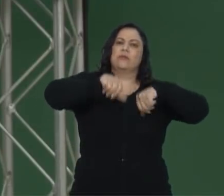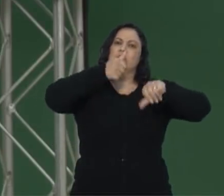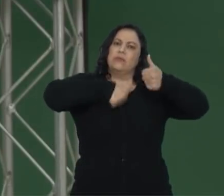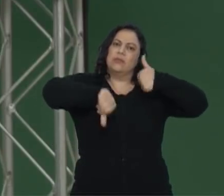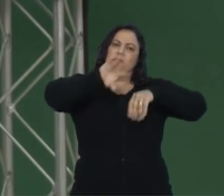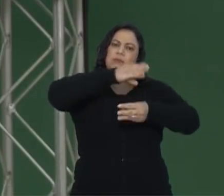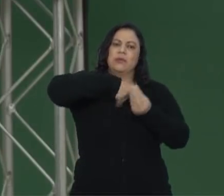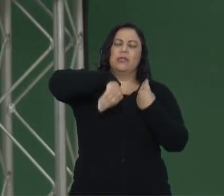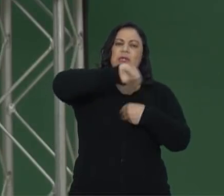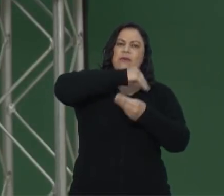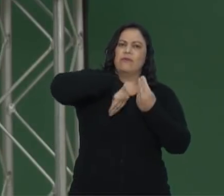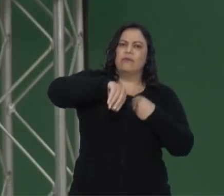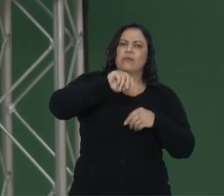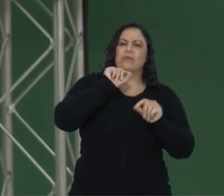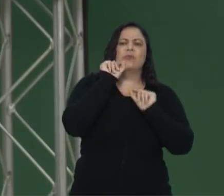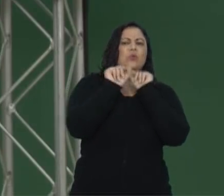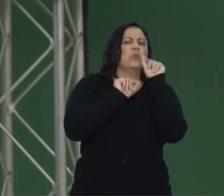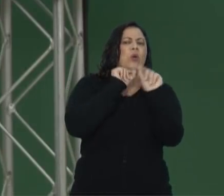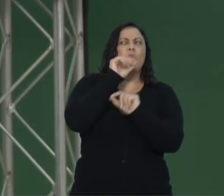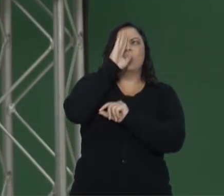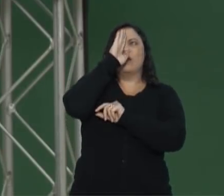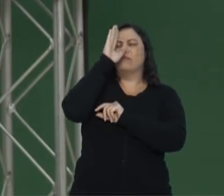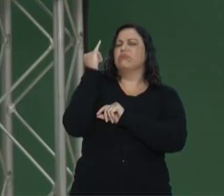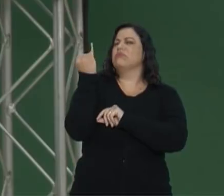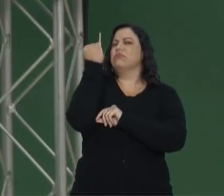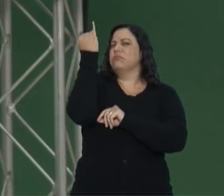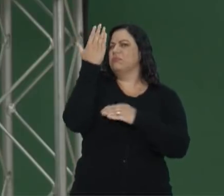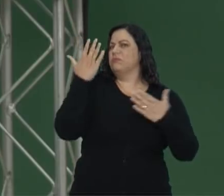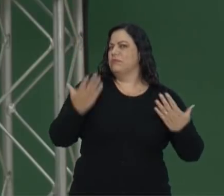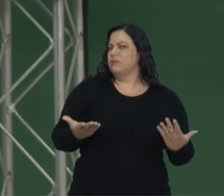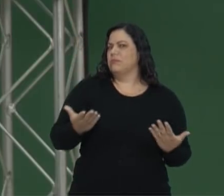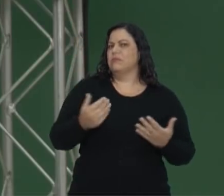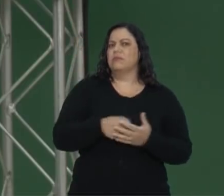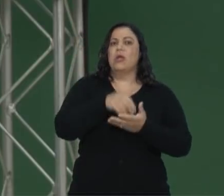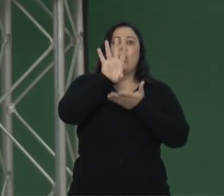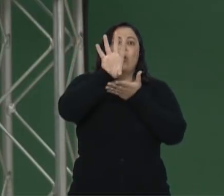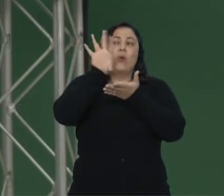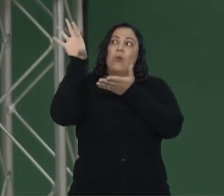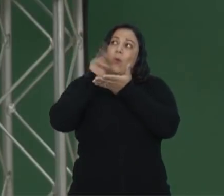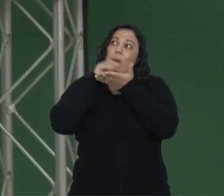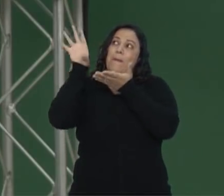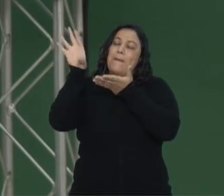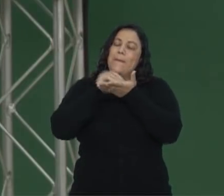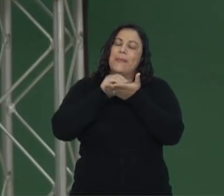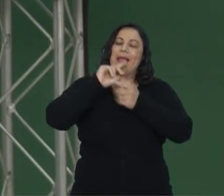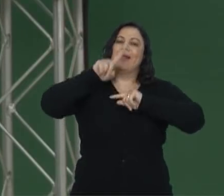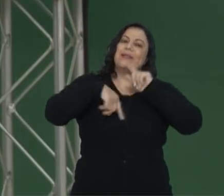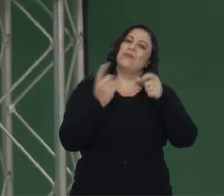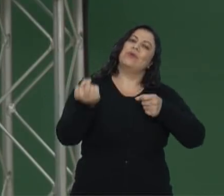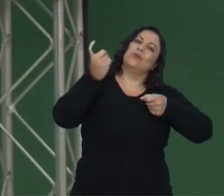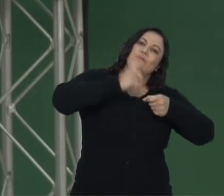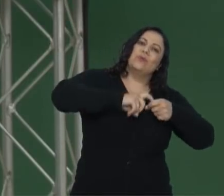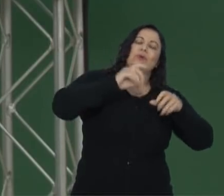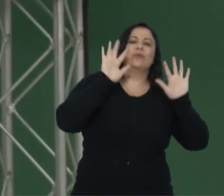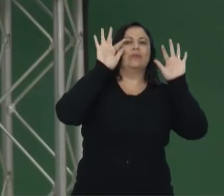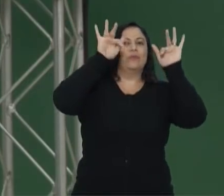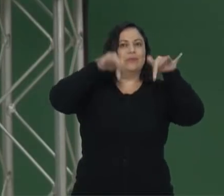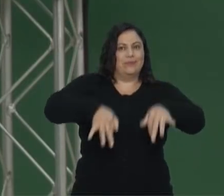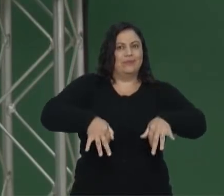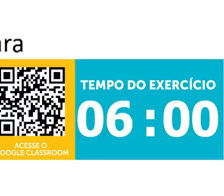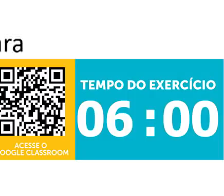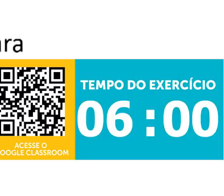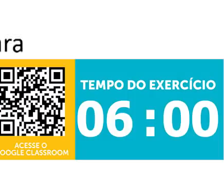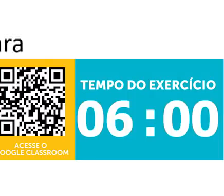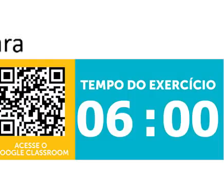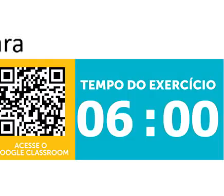é a sua importância? Vai copiar esse exercício e daqui a pouco eu volto para a gente finalizar a nossa aula de hoje.